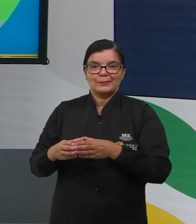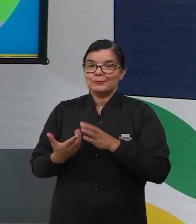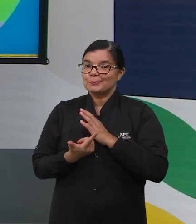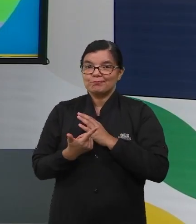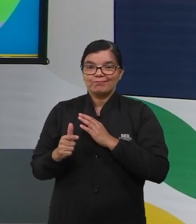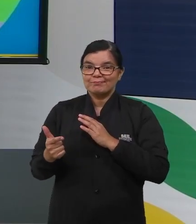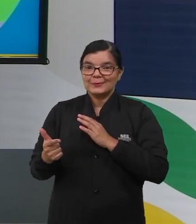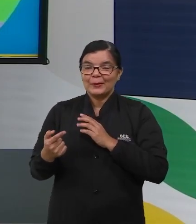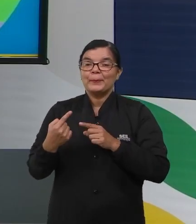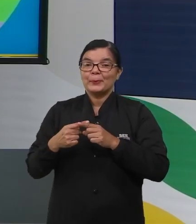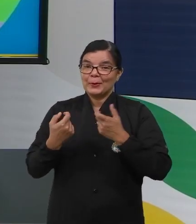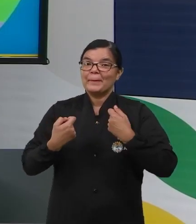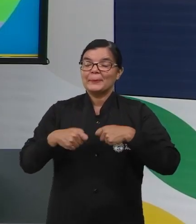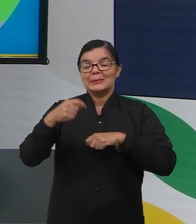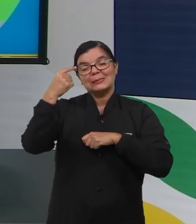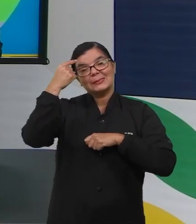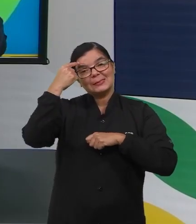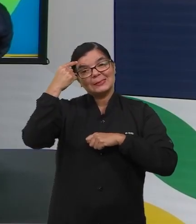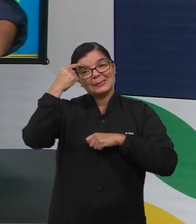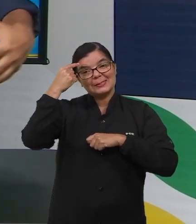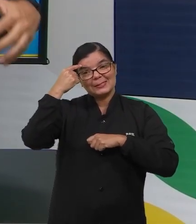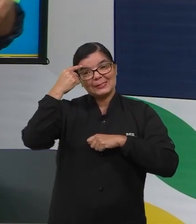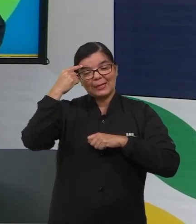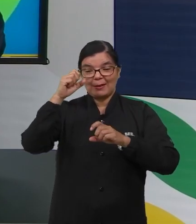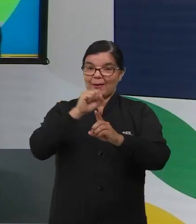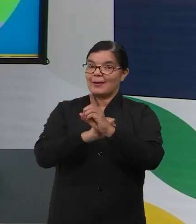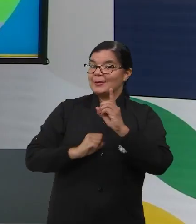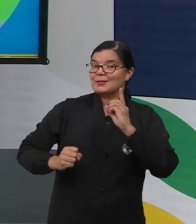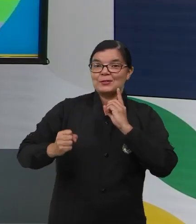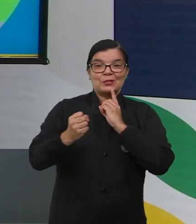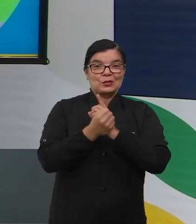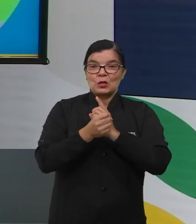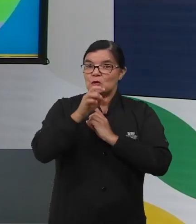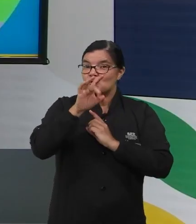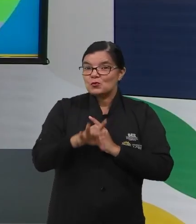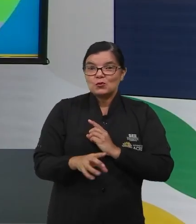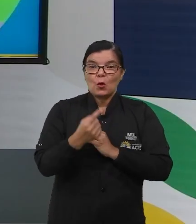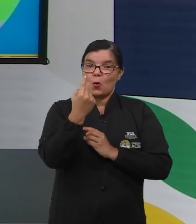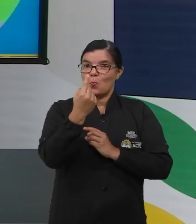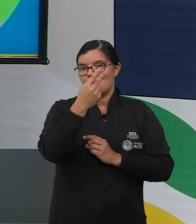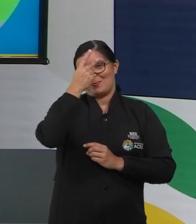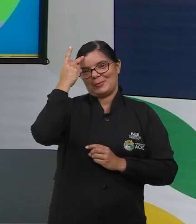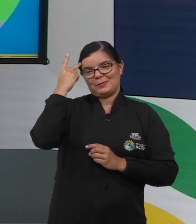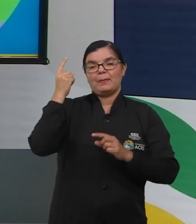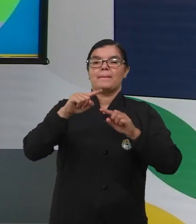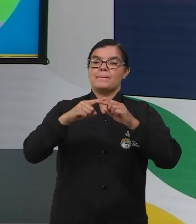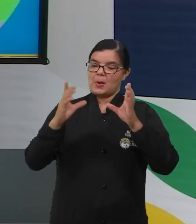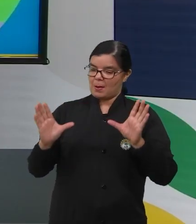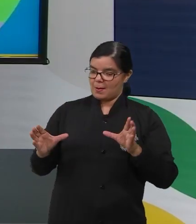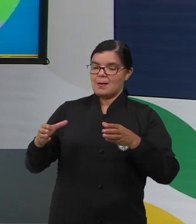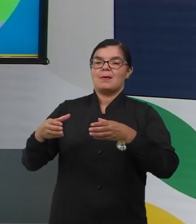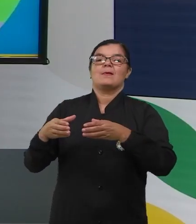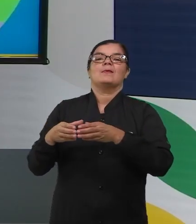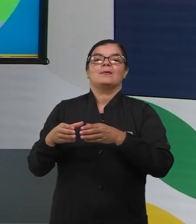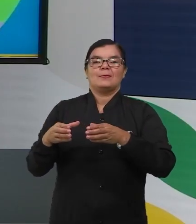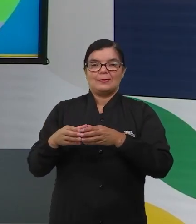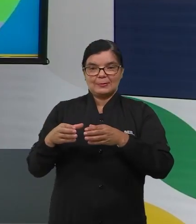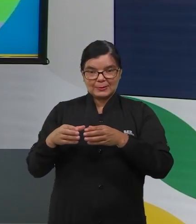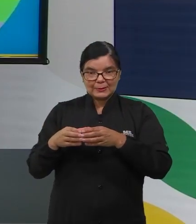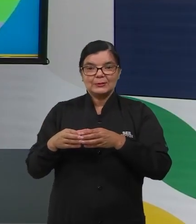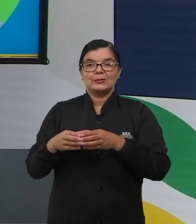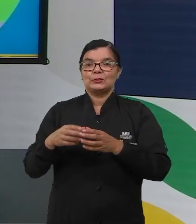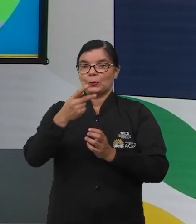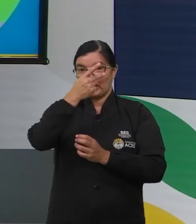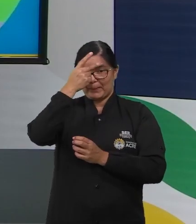há. Porque você precisa pensar que a sociedade não se constrói por um indivíduo, e sim por um coletivo